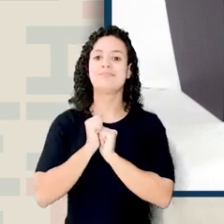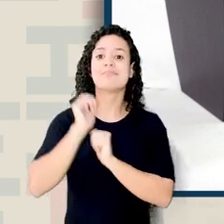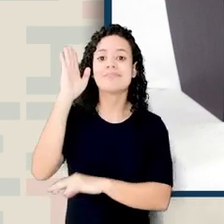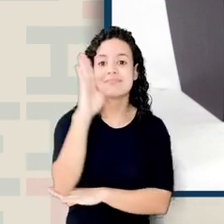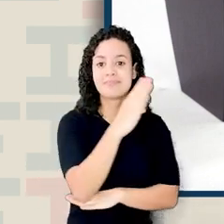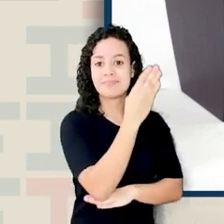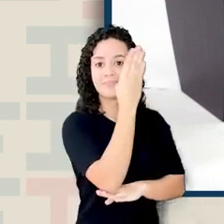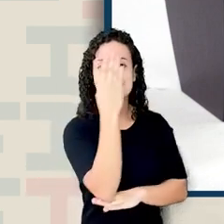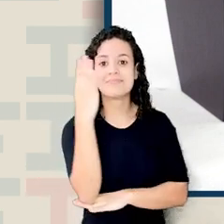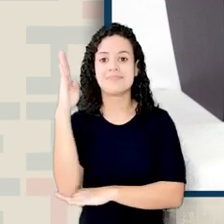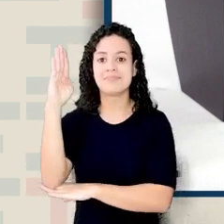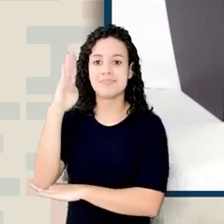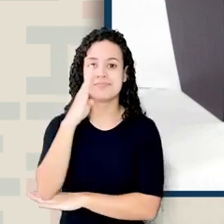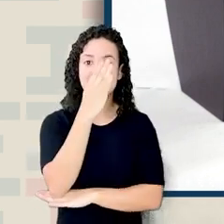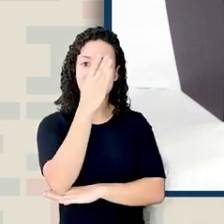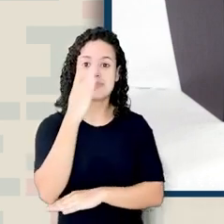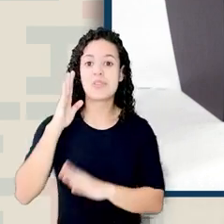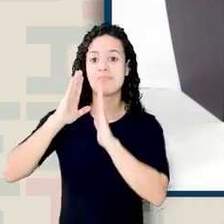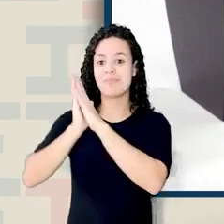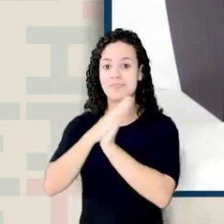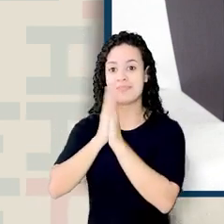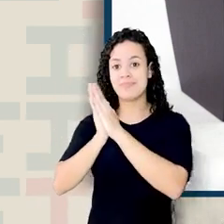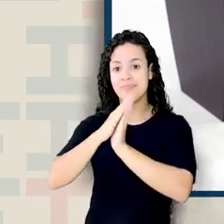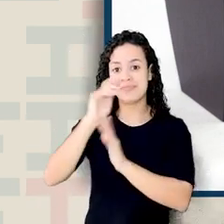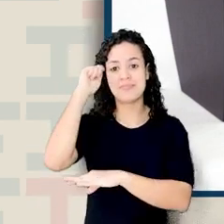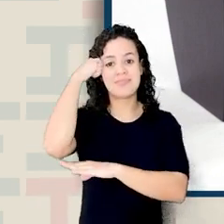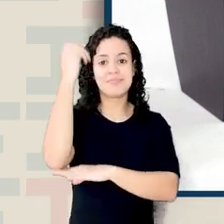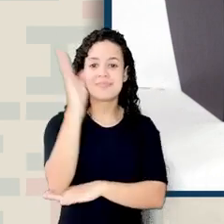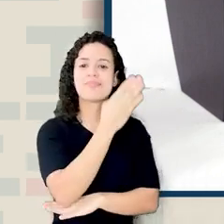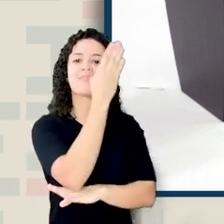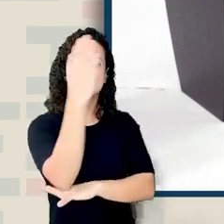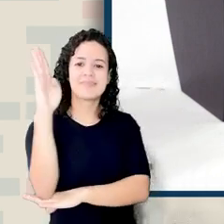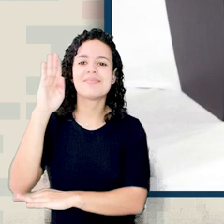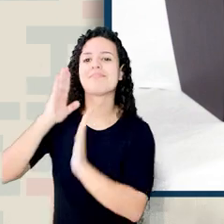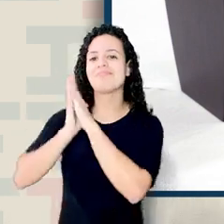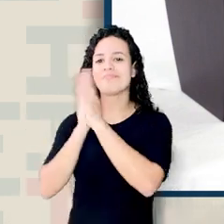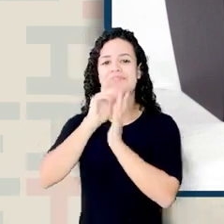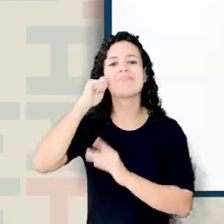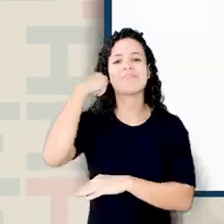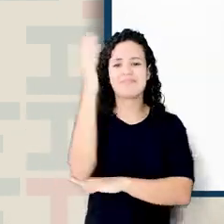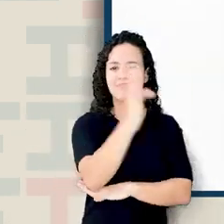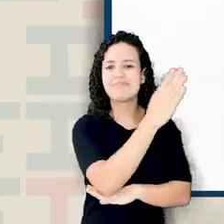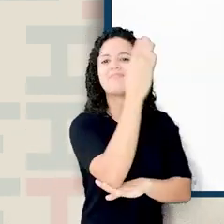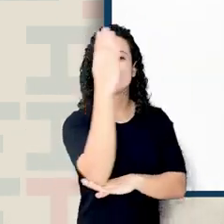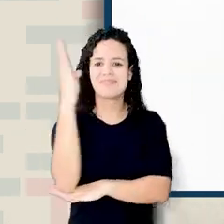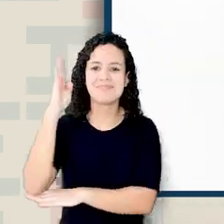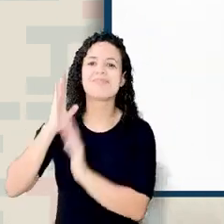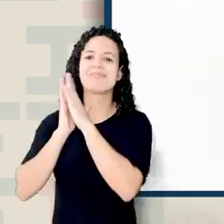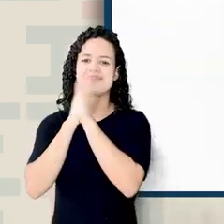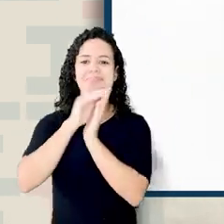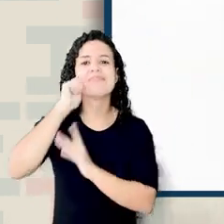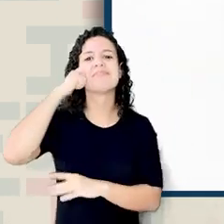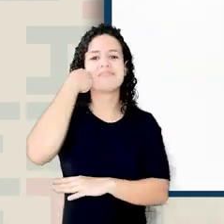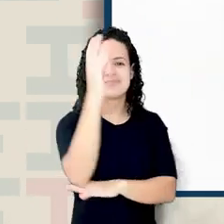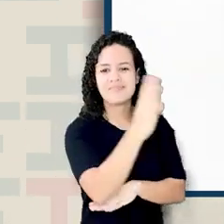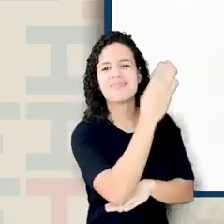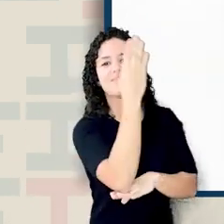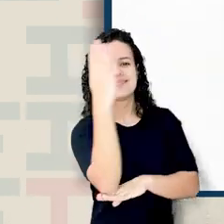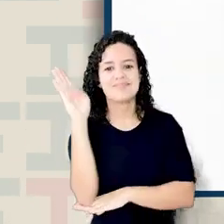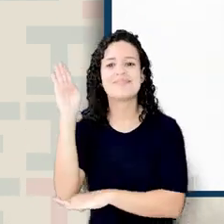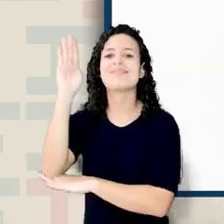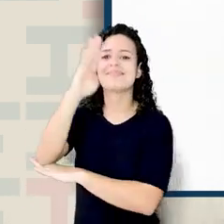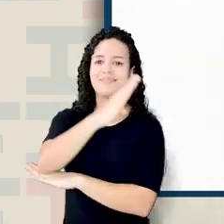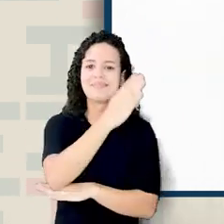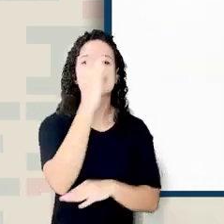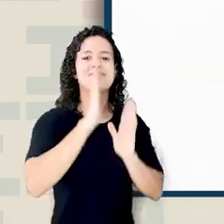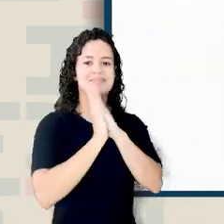do maracatu, boneca preta do maracatu, boneca preta do maracatu, boneca preta do